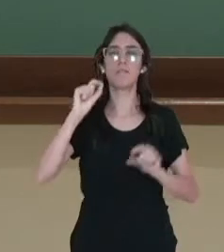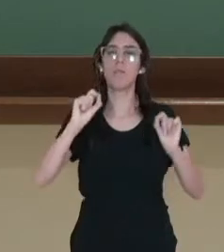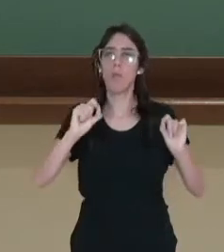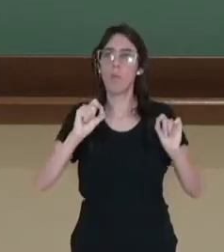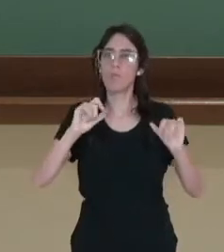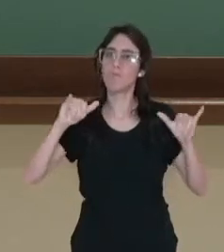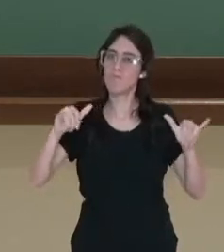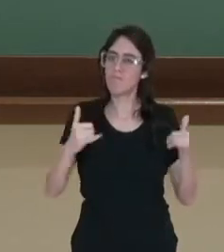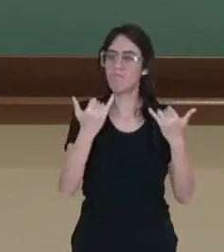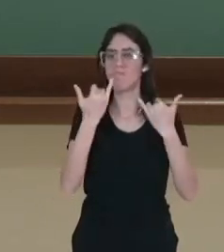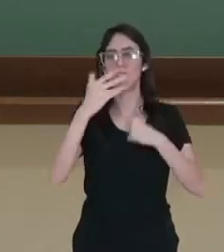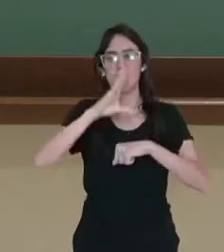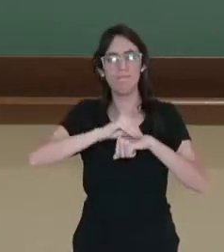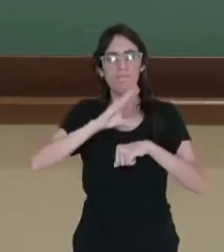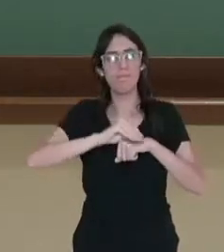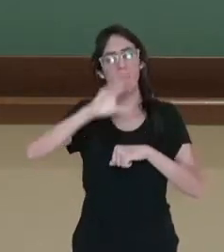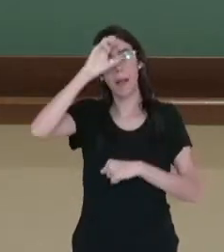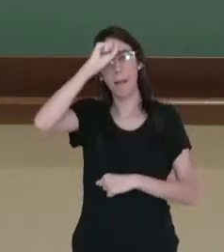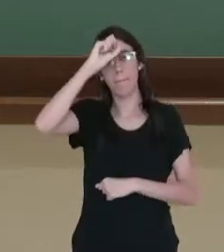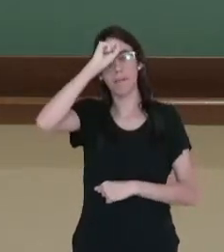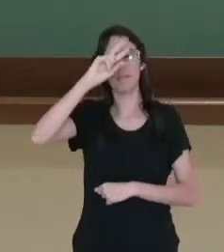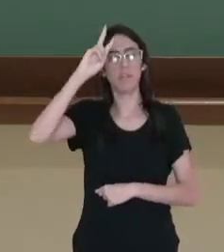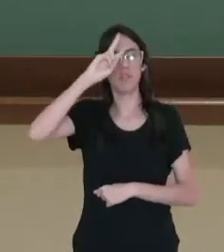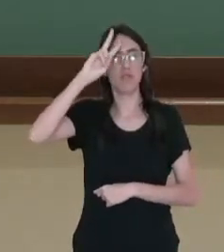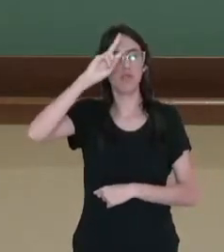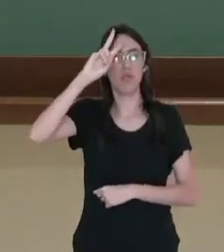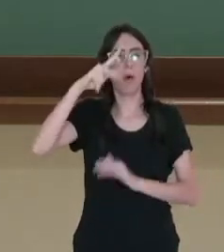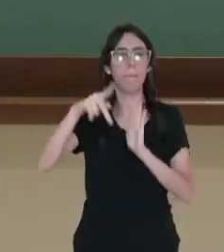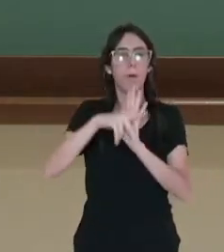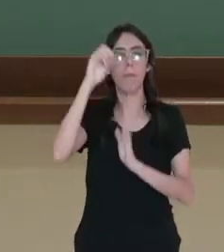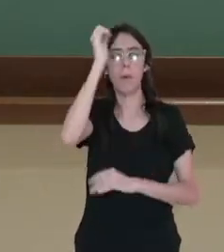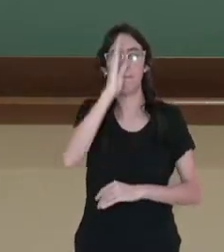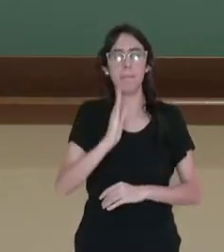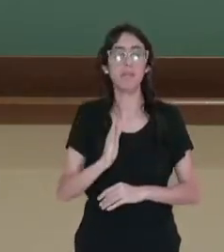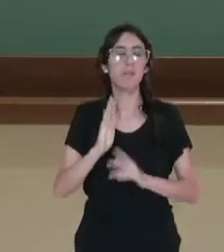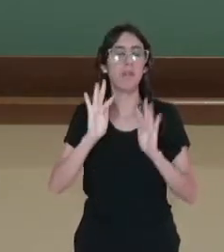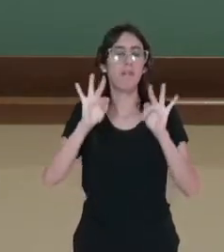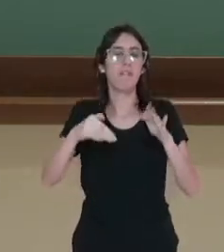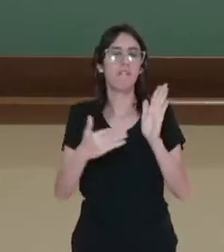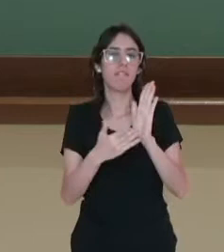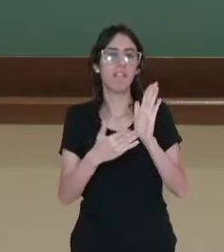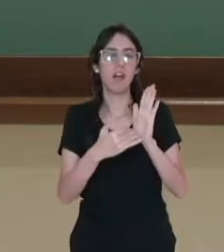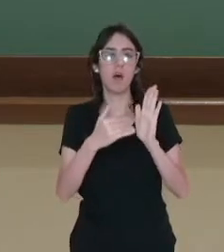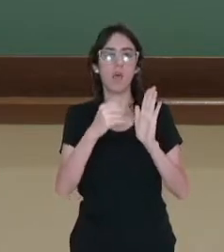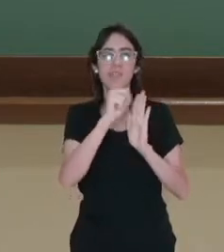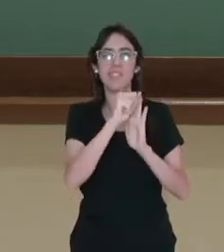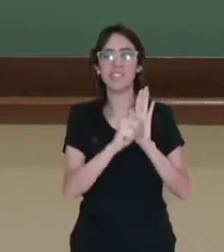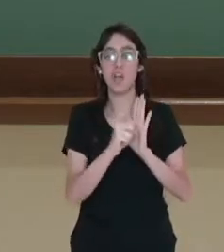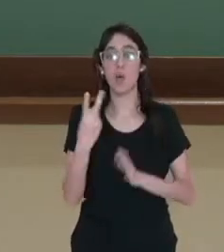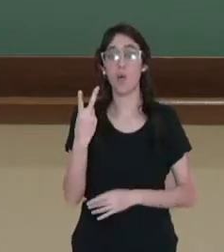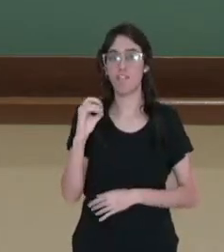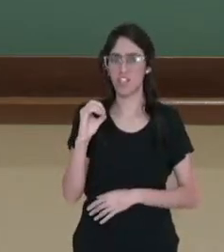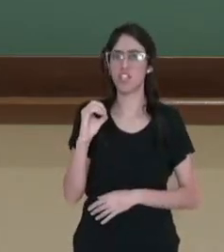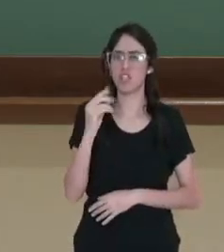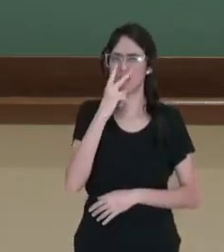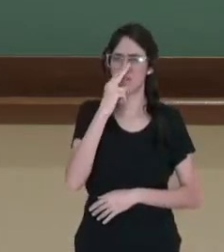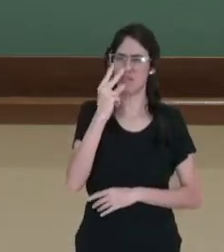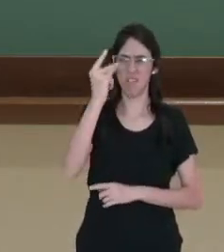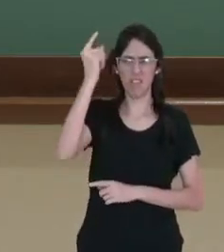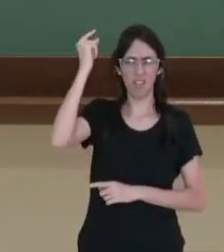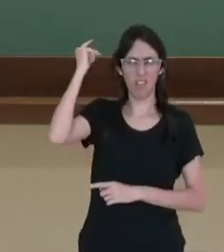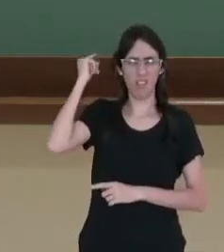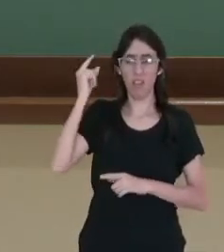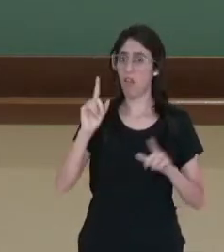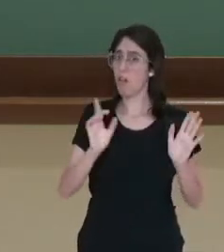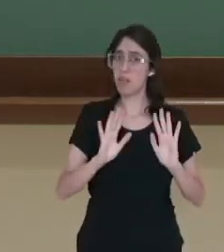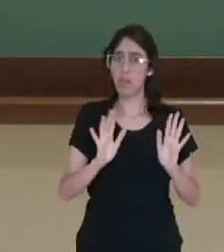vamos viajar na história do Brasil do final do século XX. Parece muito tempo? Não, vamos falar dos